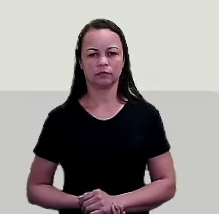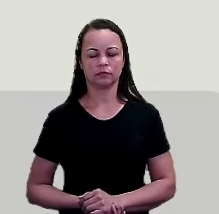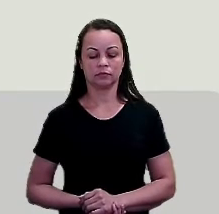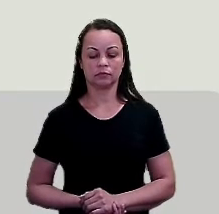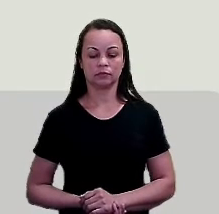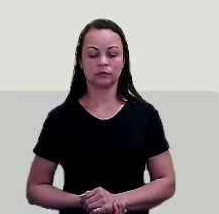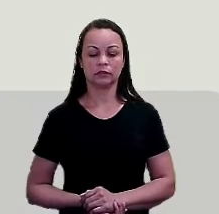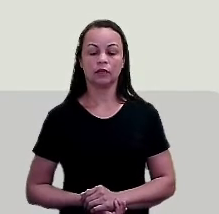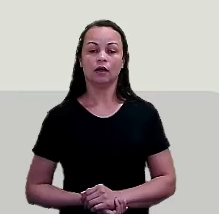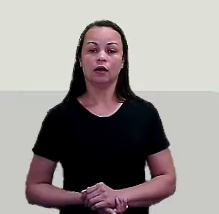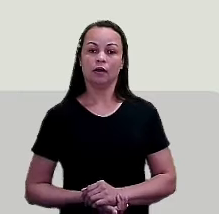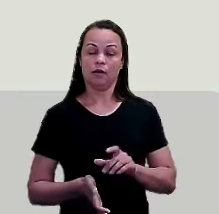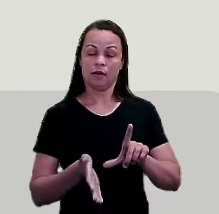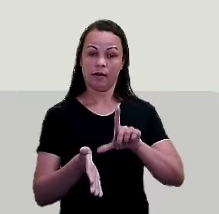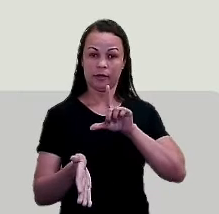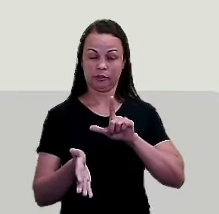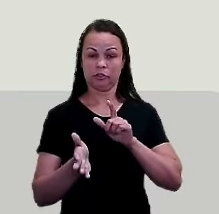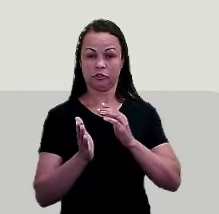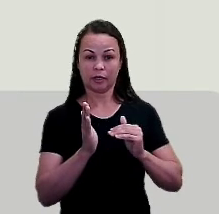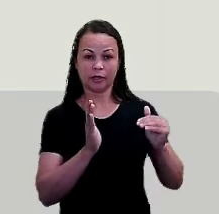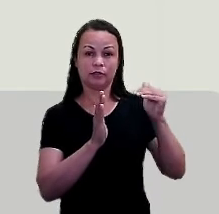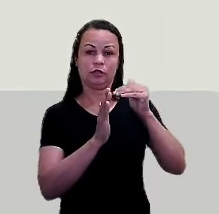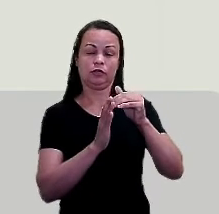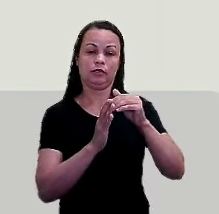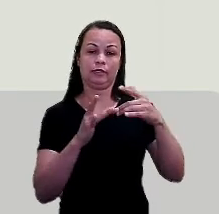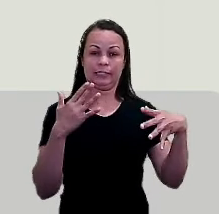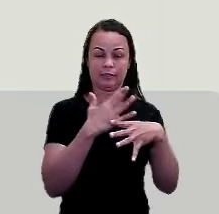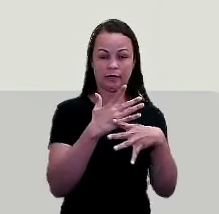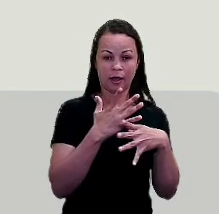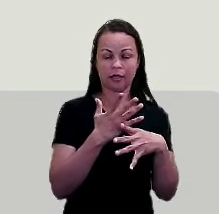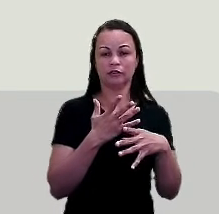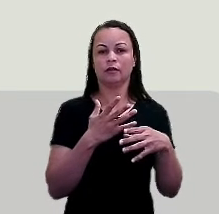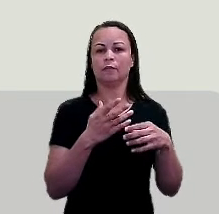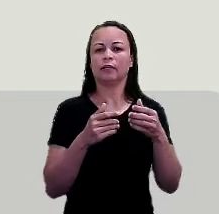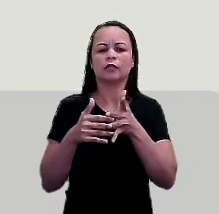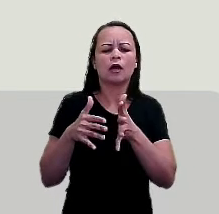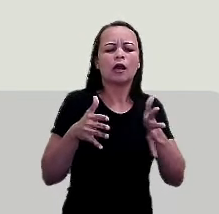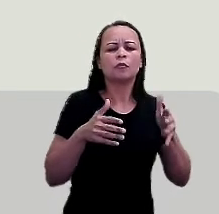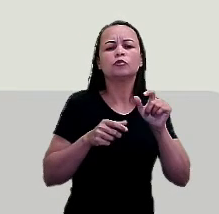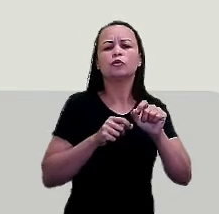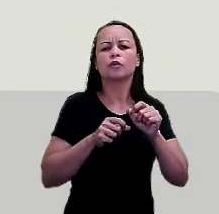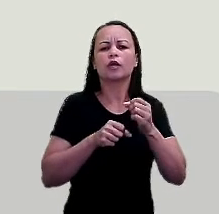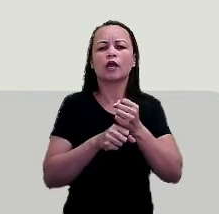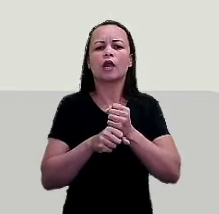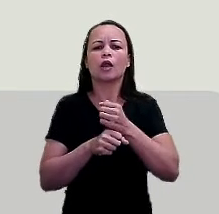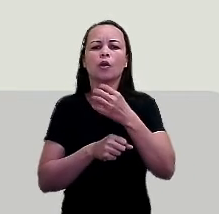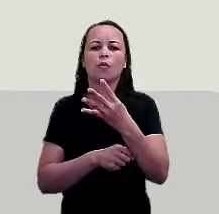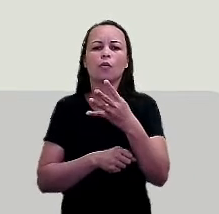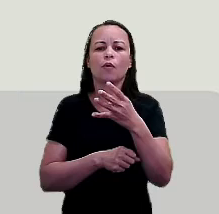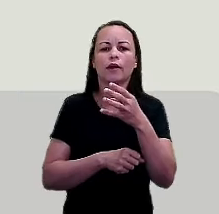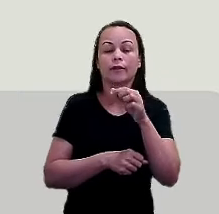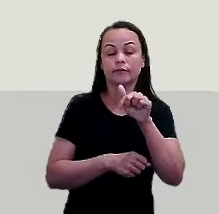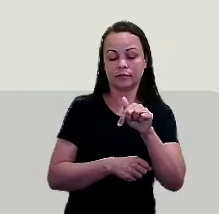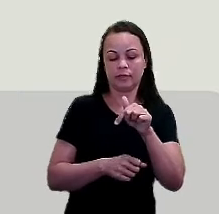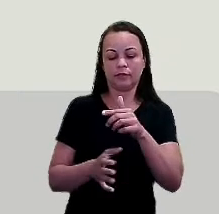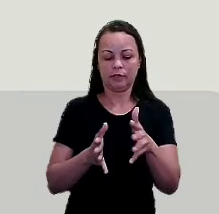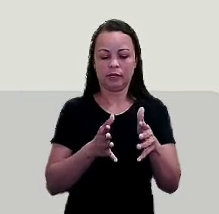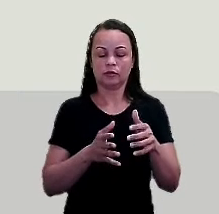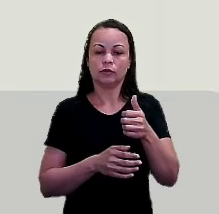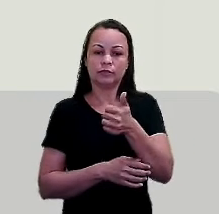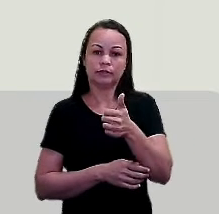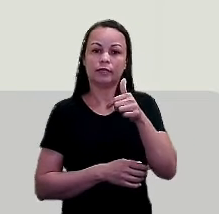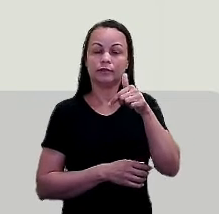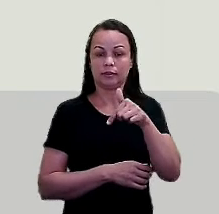chegarmos à categoria de cidade, passamos 47 anos como povoados, 139 anos como categoria